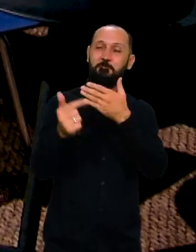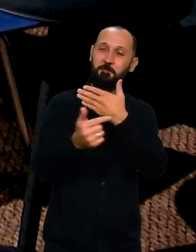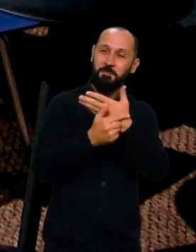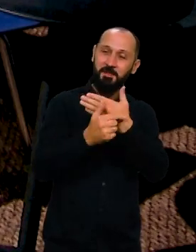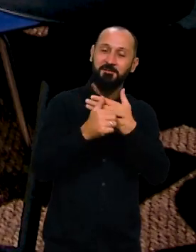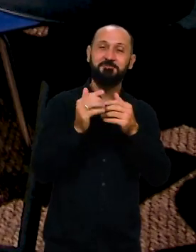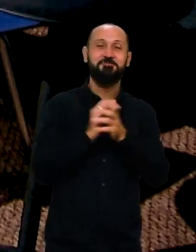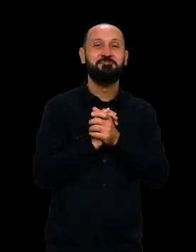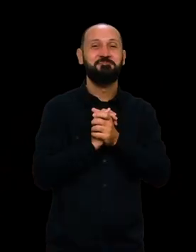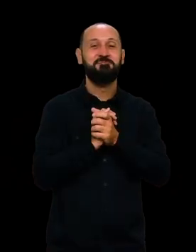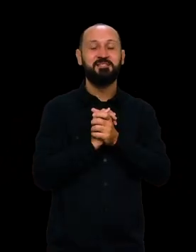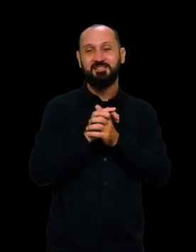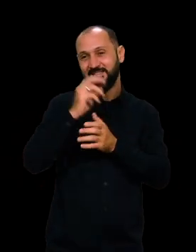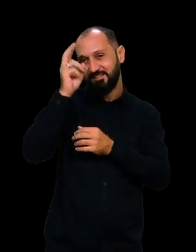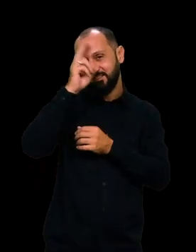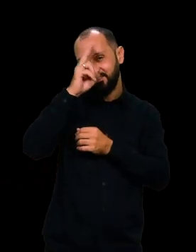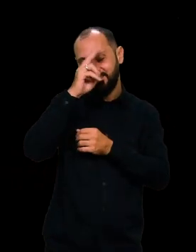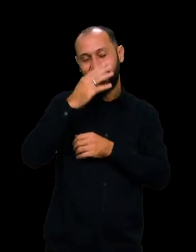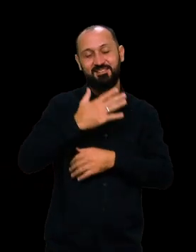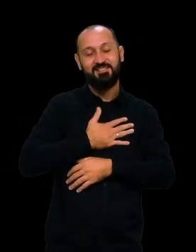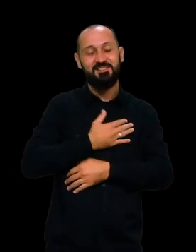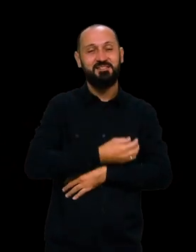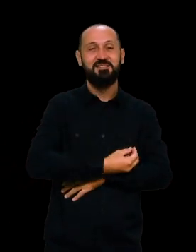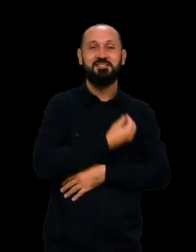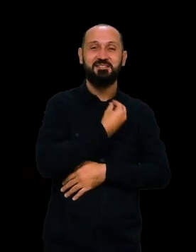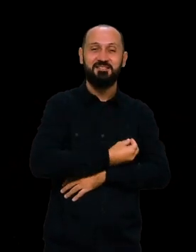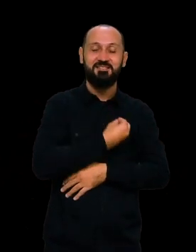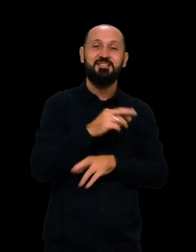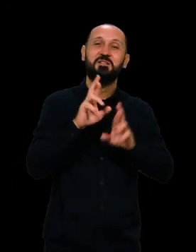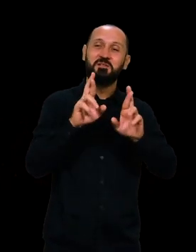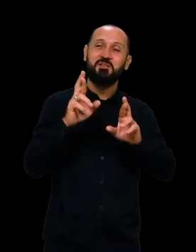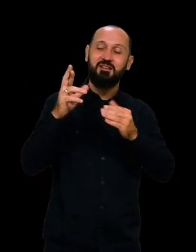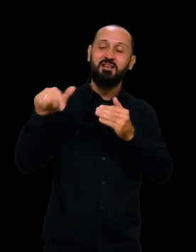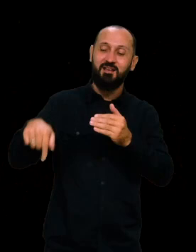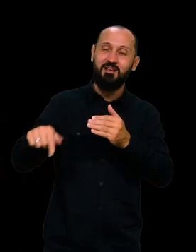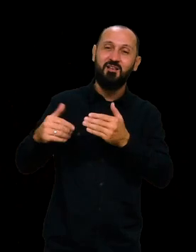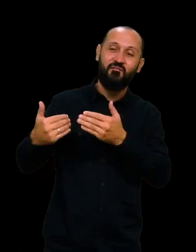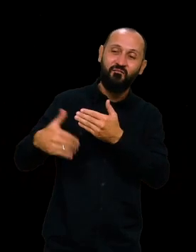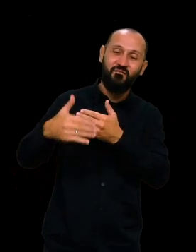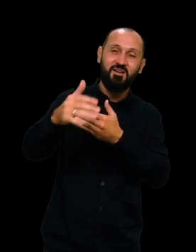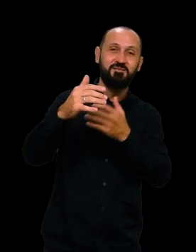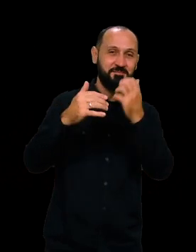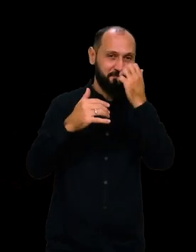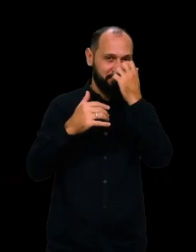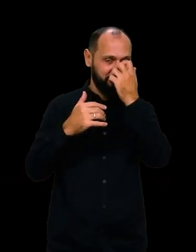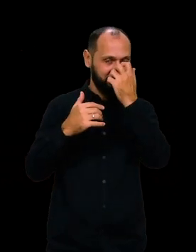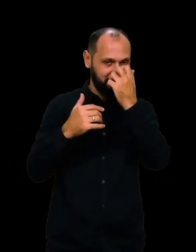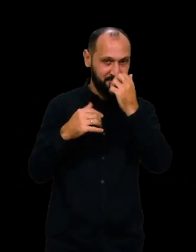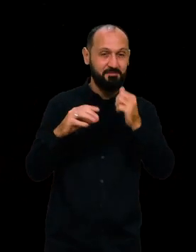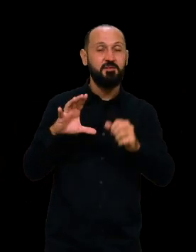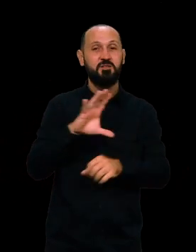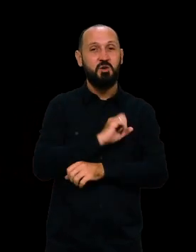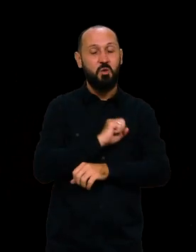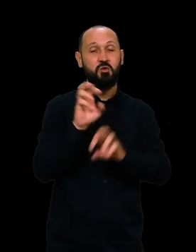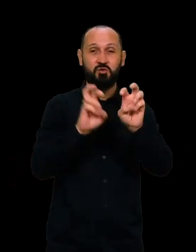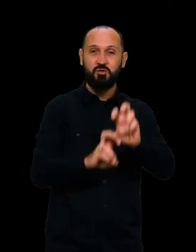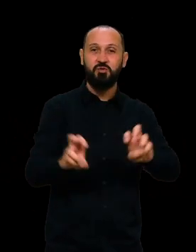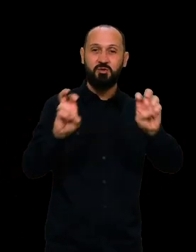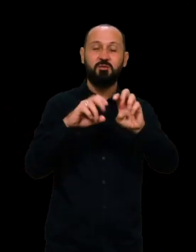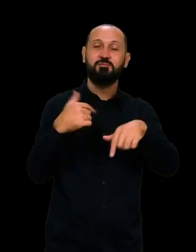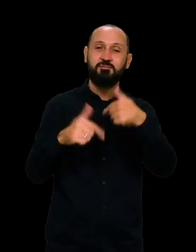bem teu papel, Márcio. E essa história de vida, assim, espero que ele leve para frente outras. Já